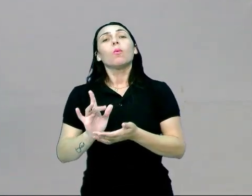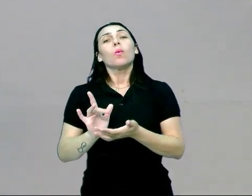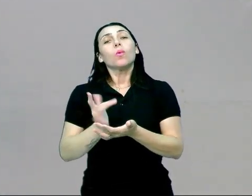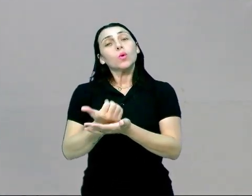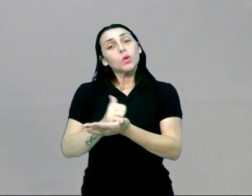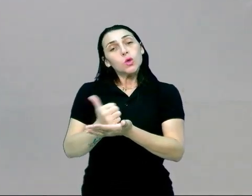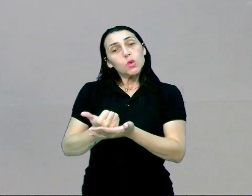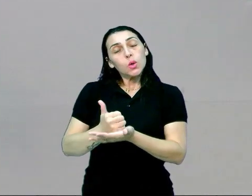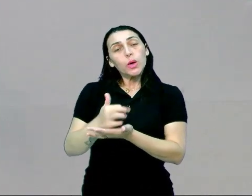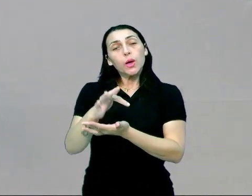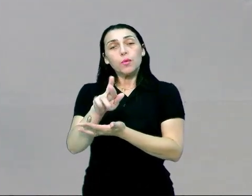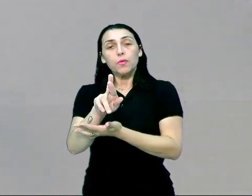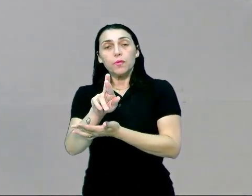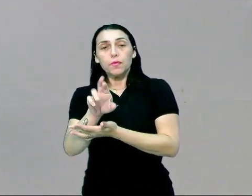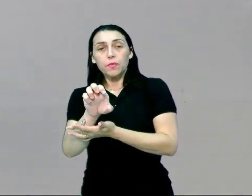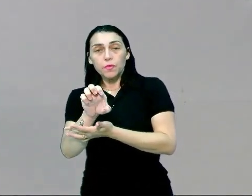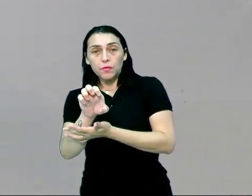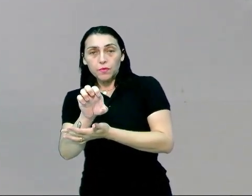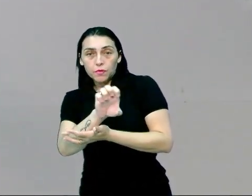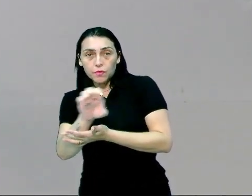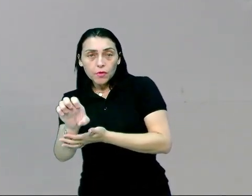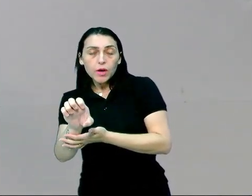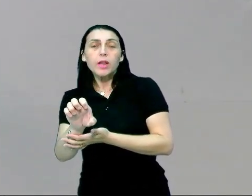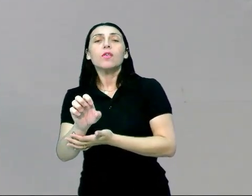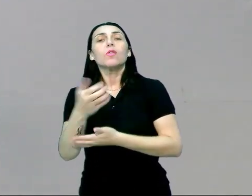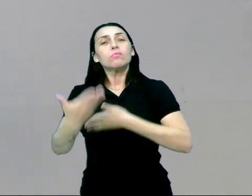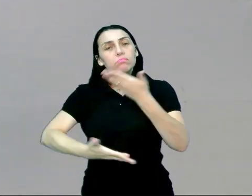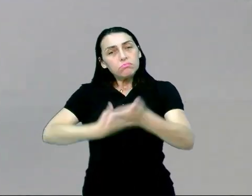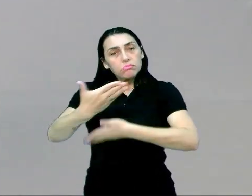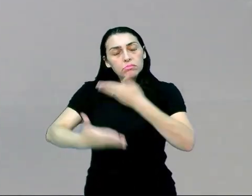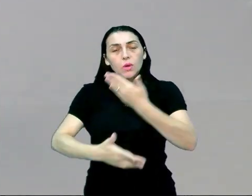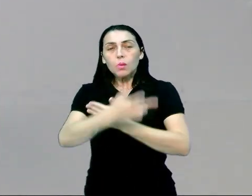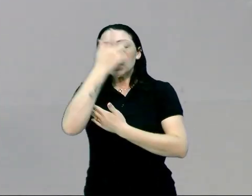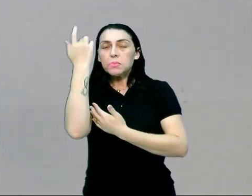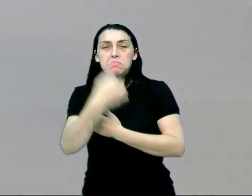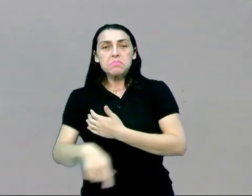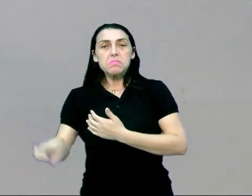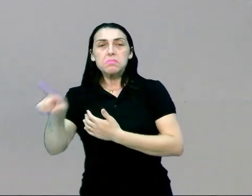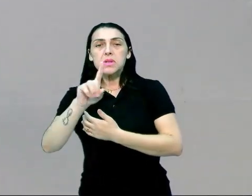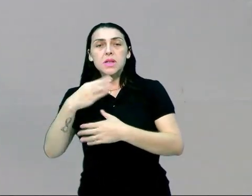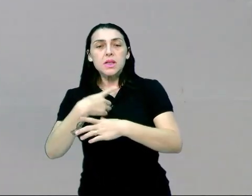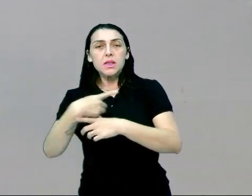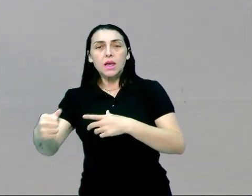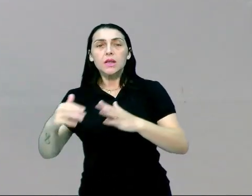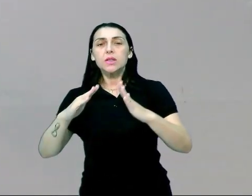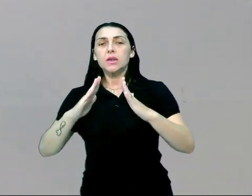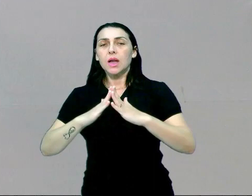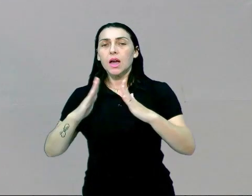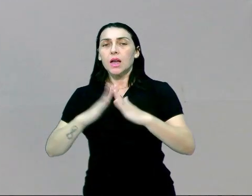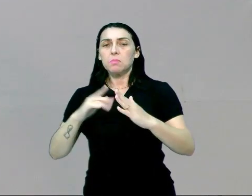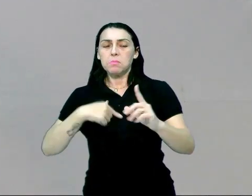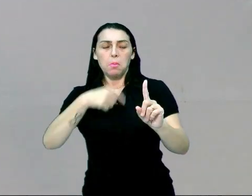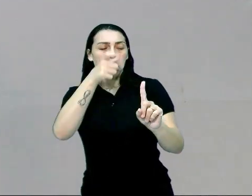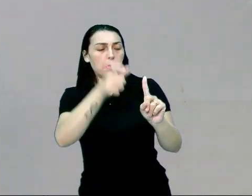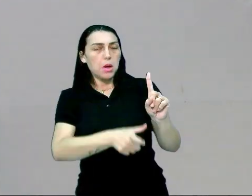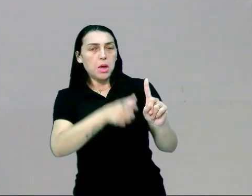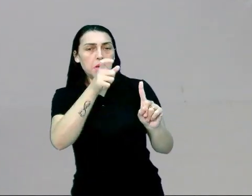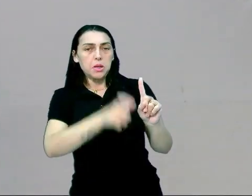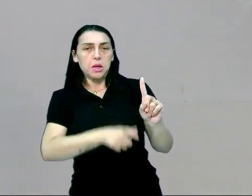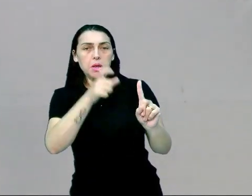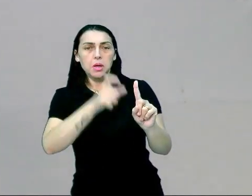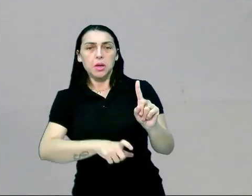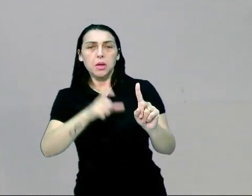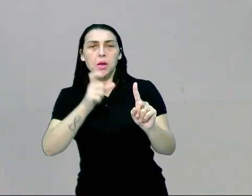joguinho, Free Fire ali e tal, e vou me relacionando com pessoas sem precisar me mover. O meu personagem, eu vou colocando as